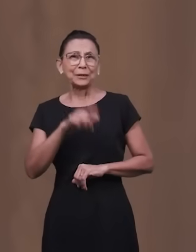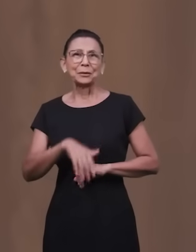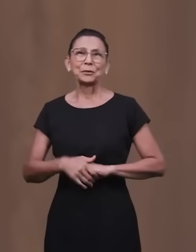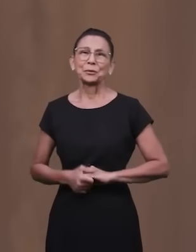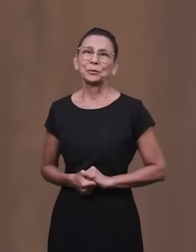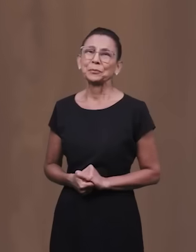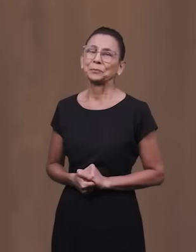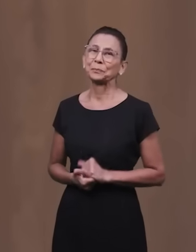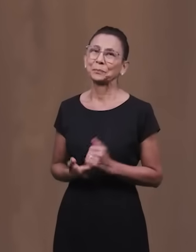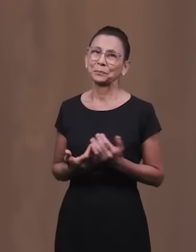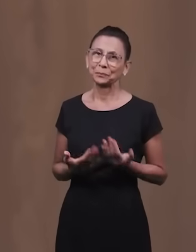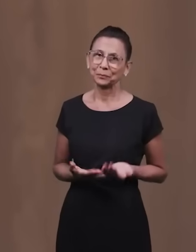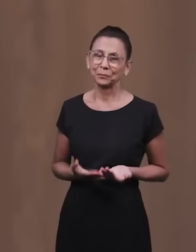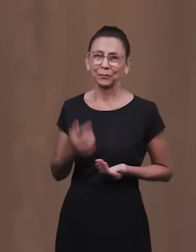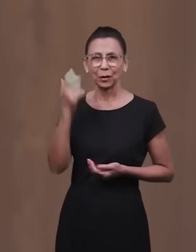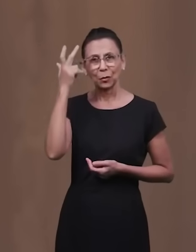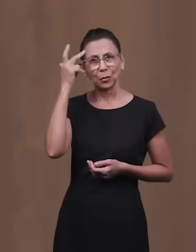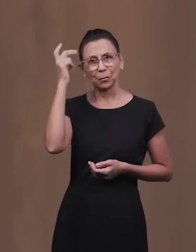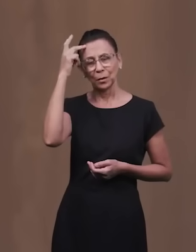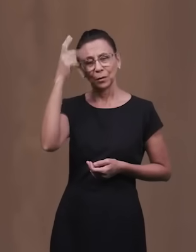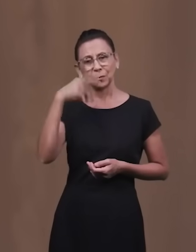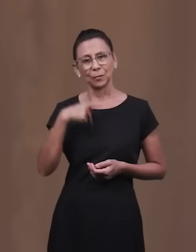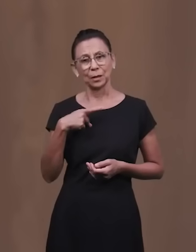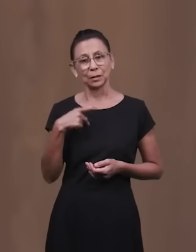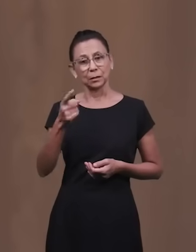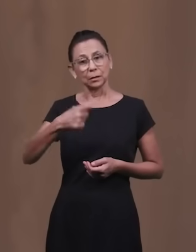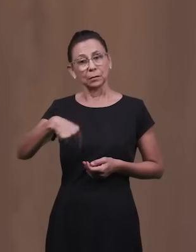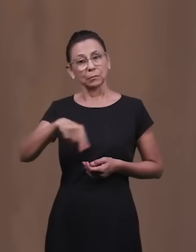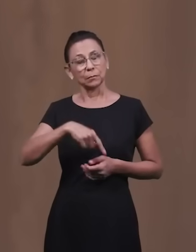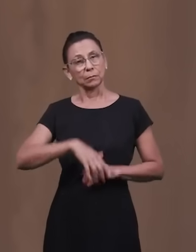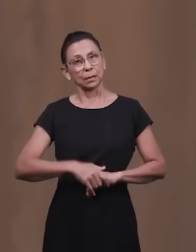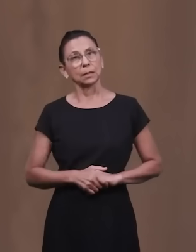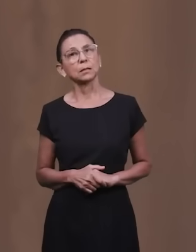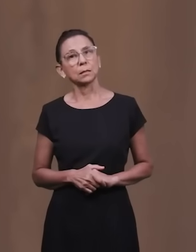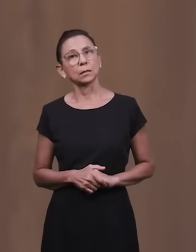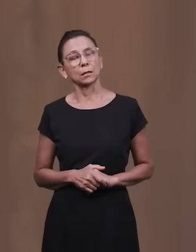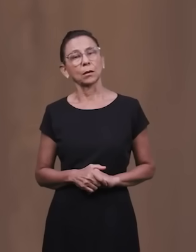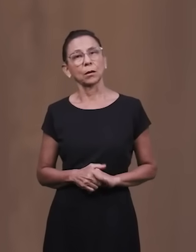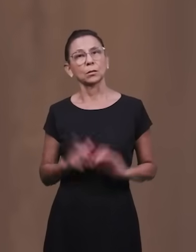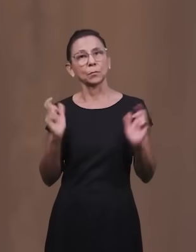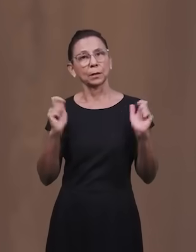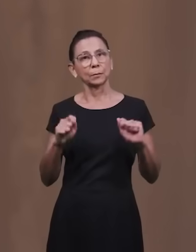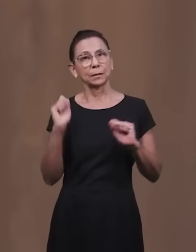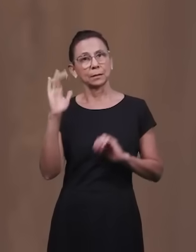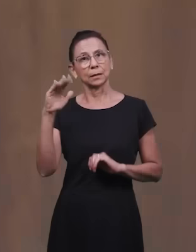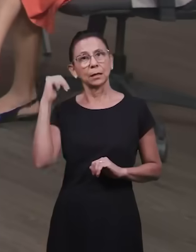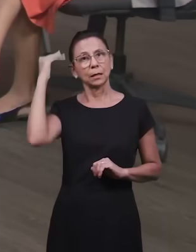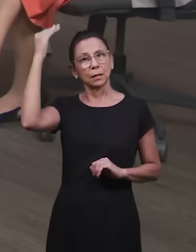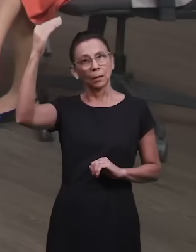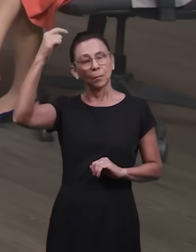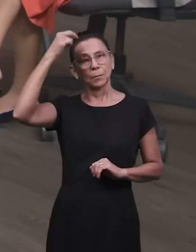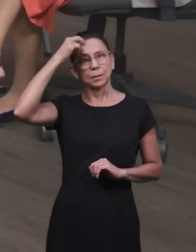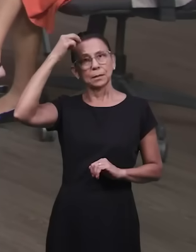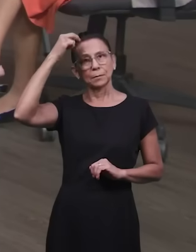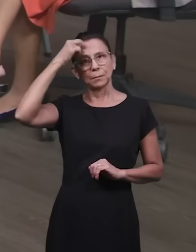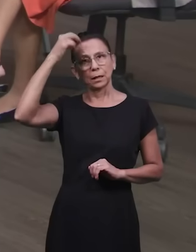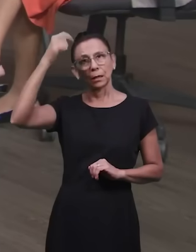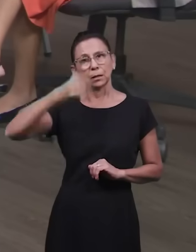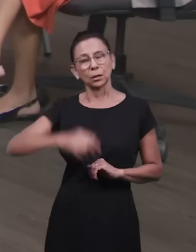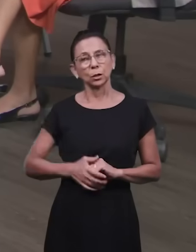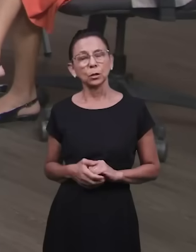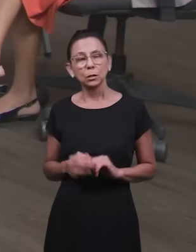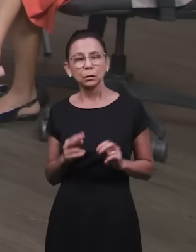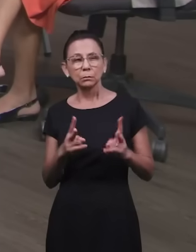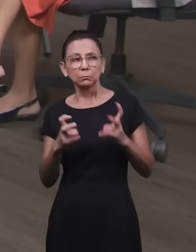apresentam também no humano. Porém, nós somos dotados de uma capacidade superior de pensar sobre nós, não é diferente dos outros. Então, quando a gente